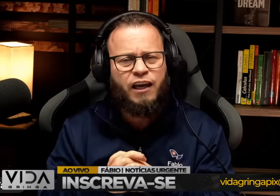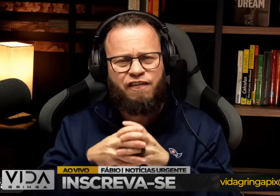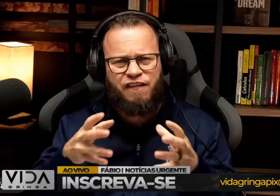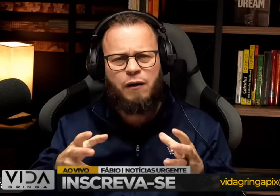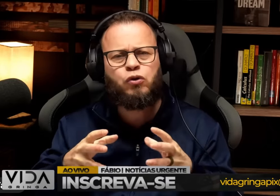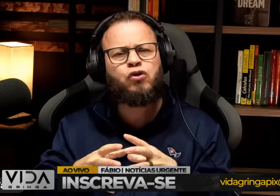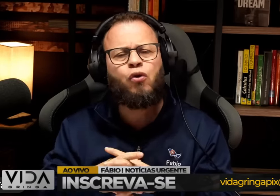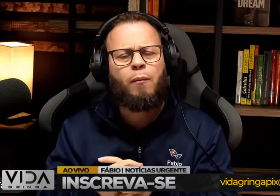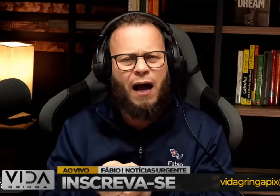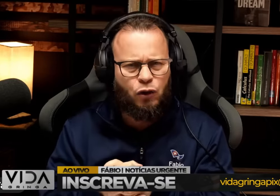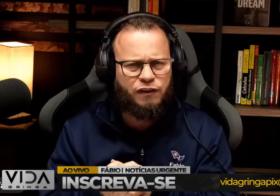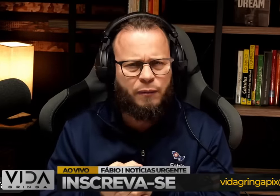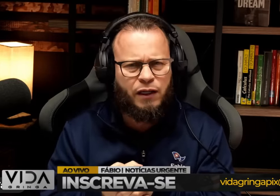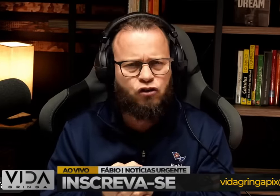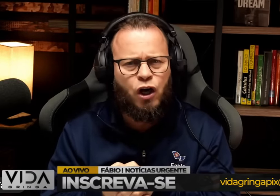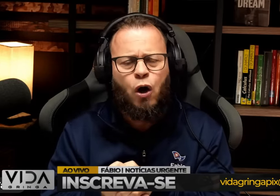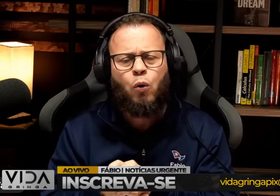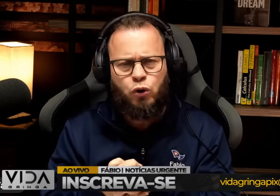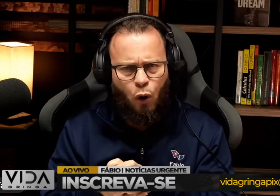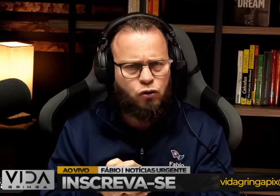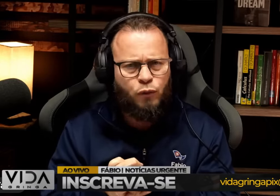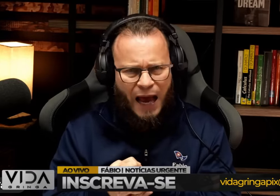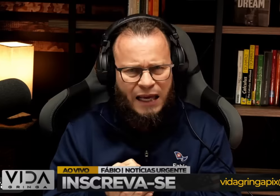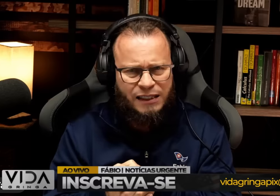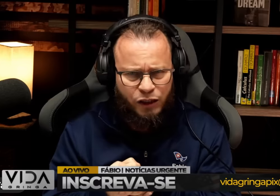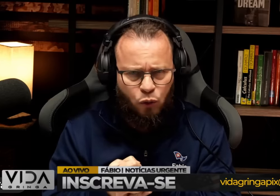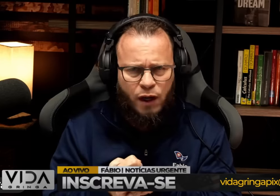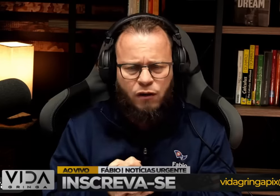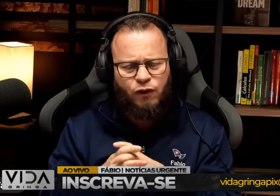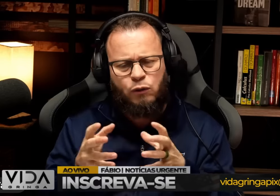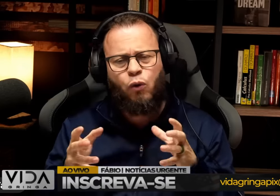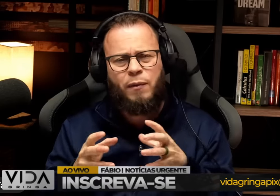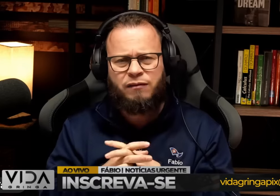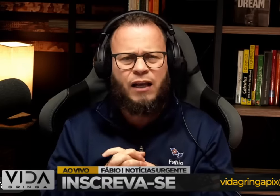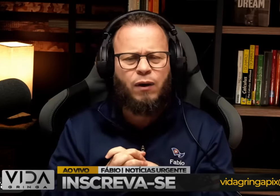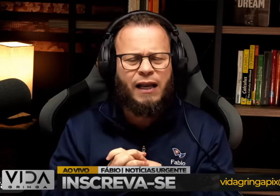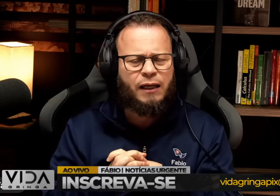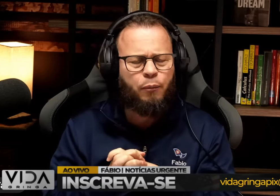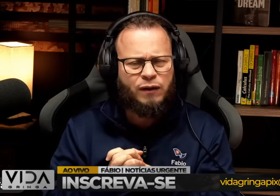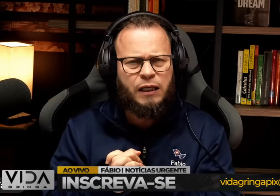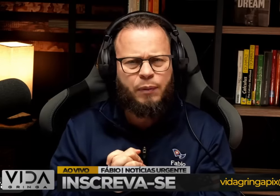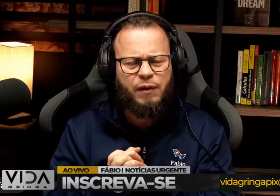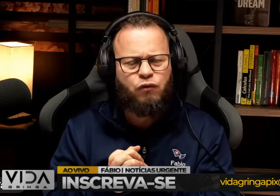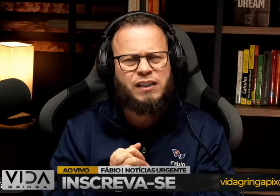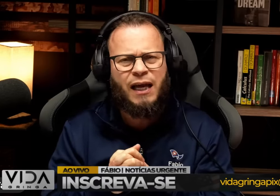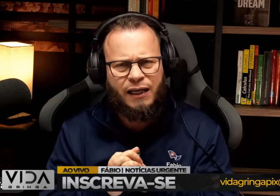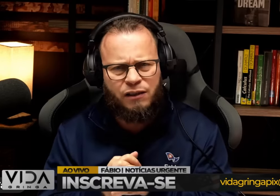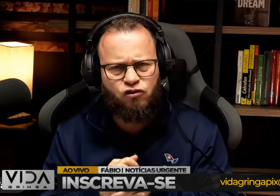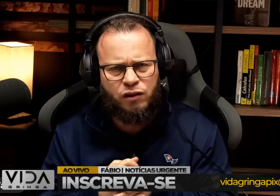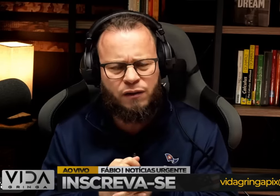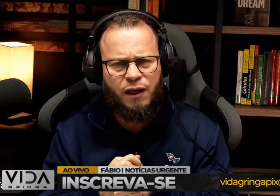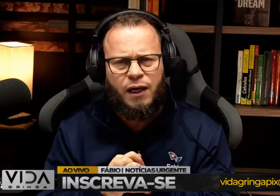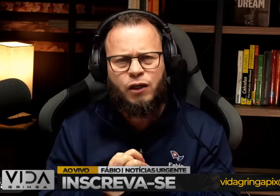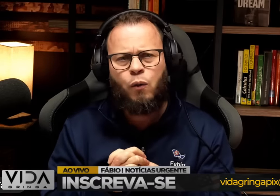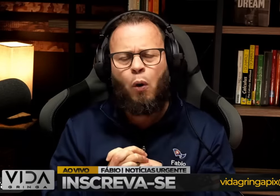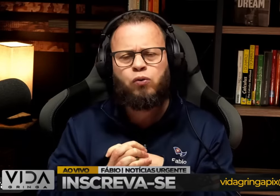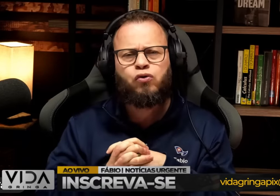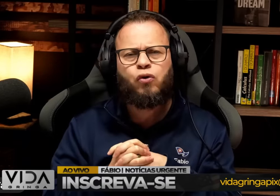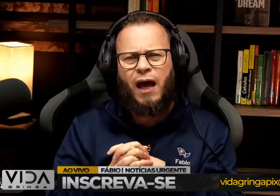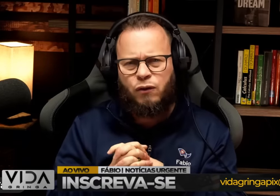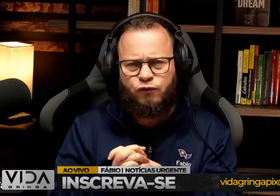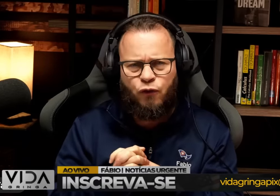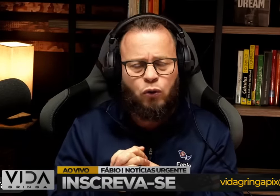chegando e vamos tomar novamente o nosso Brasil. Vai no comentário, galera. Bota ali para mim. Você acredita que